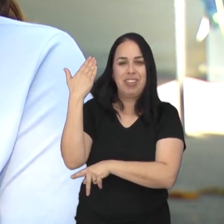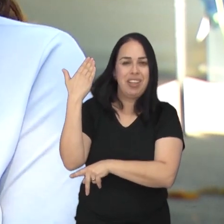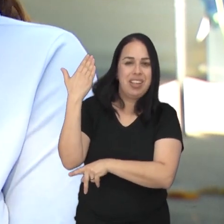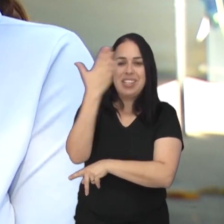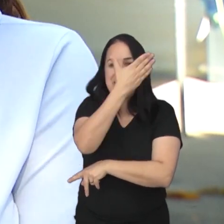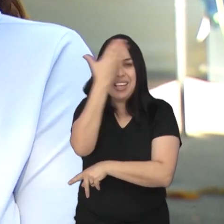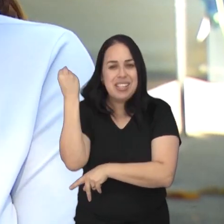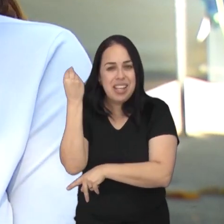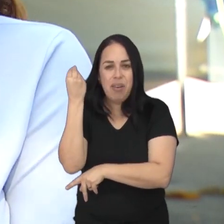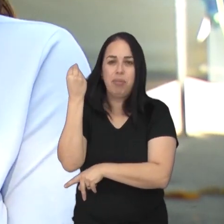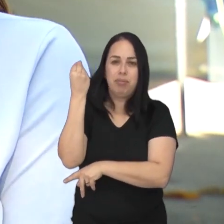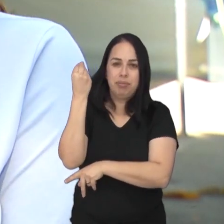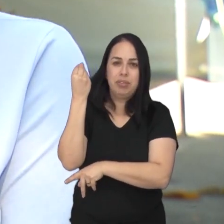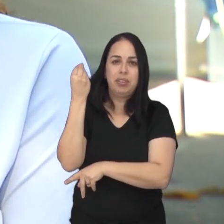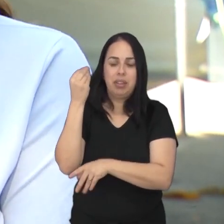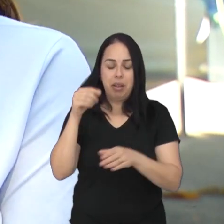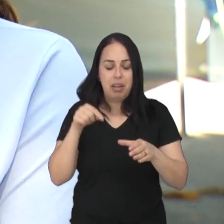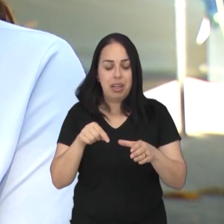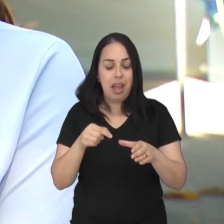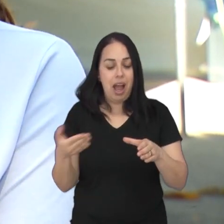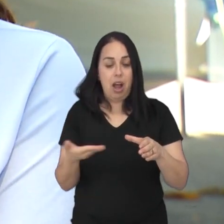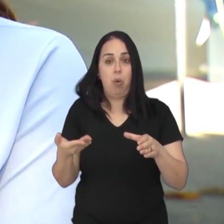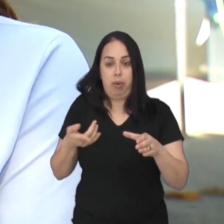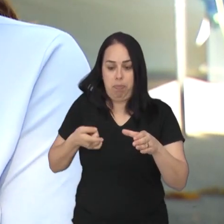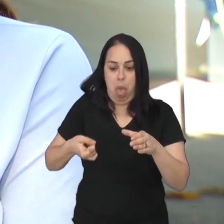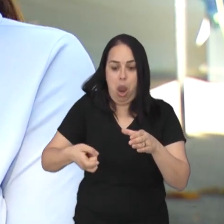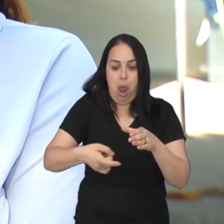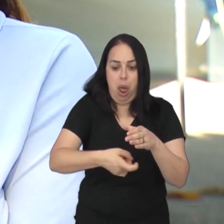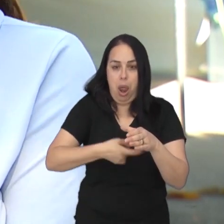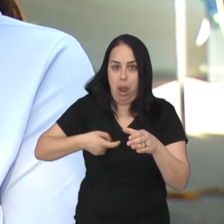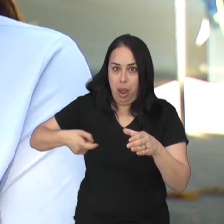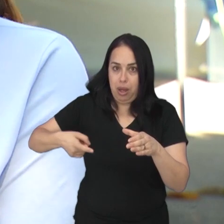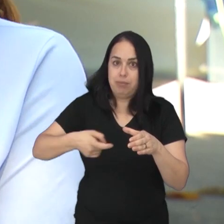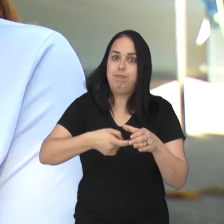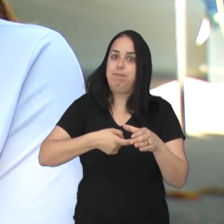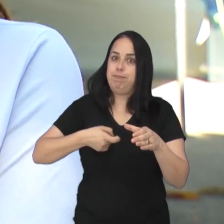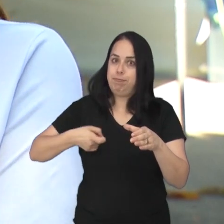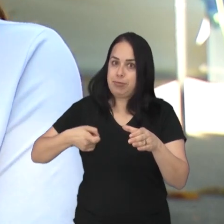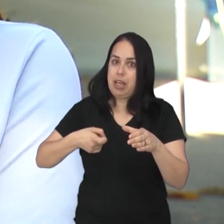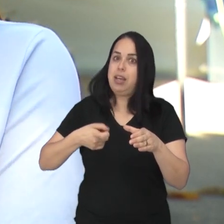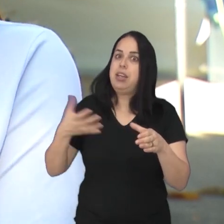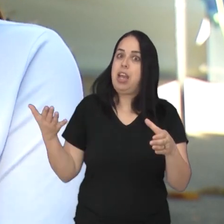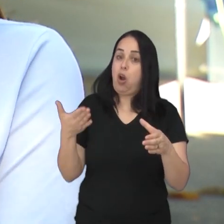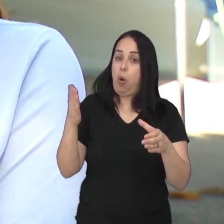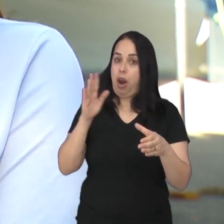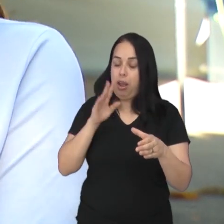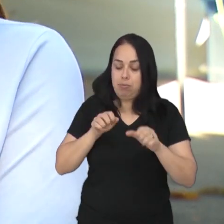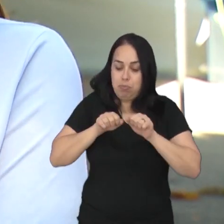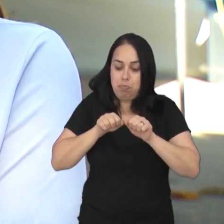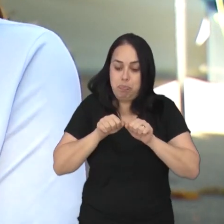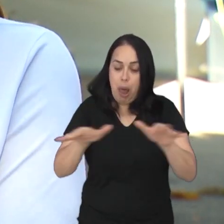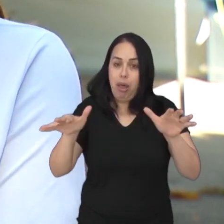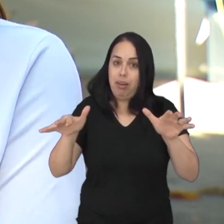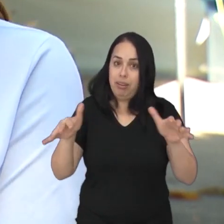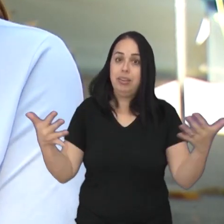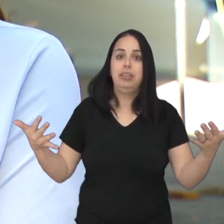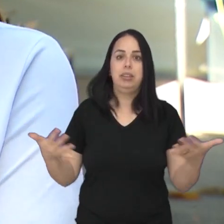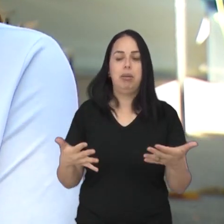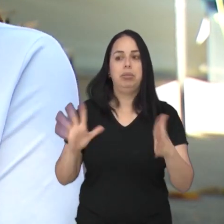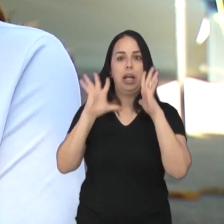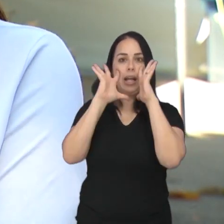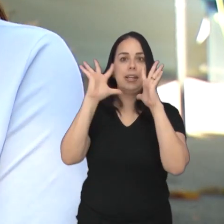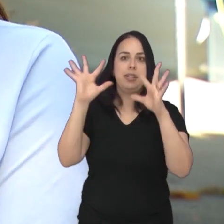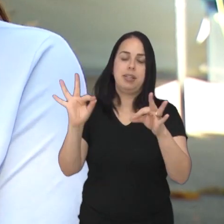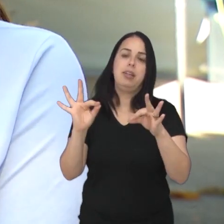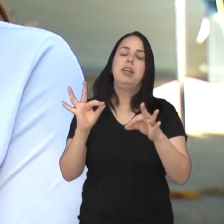não estava, a gente não tinha isso como principal criadouro, apareceu com bastante força dessa vez, então isso